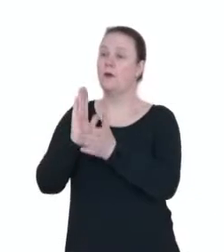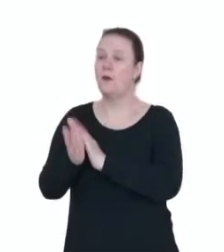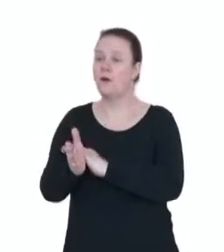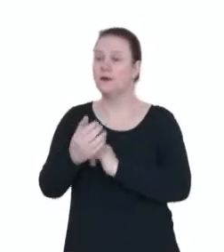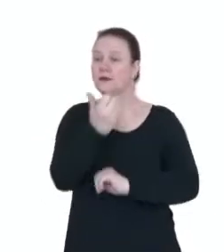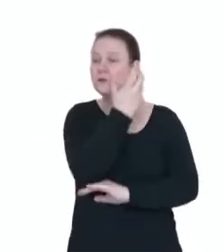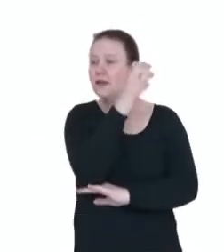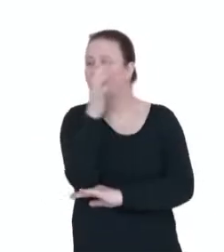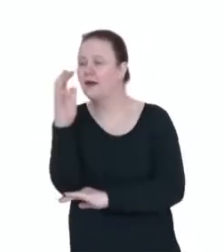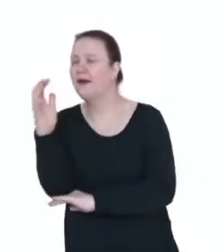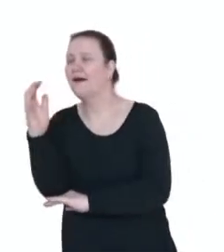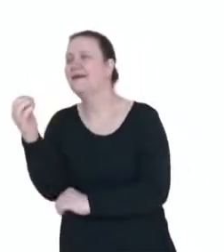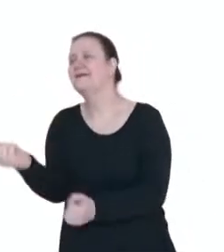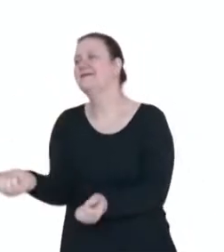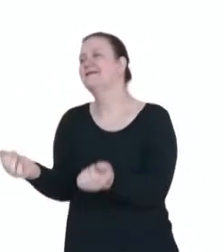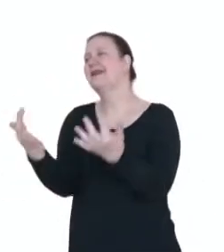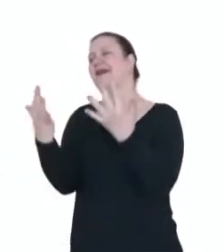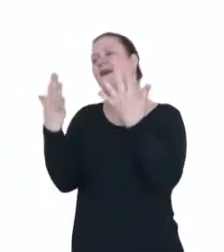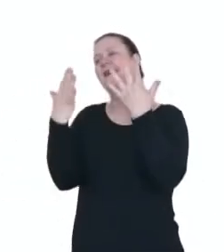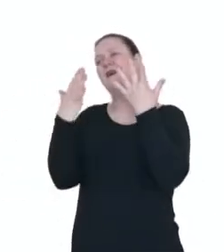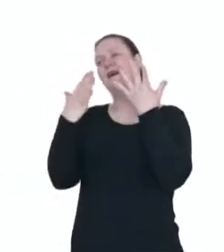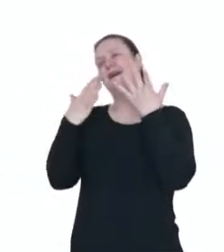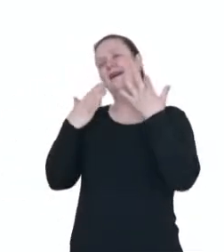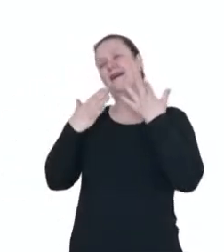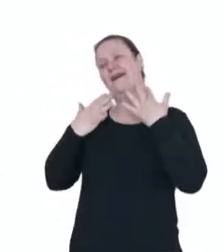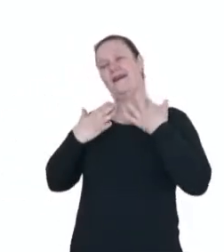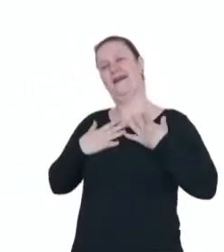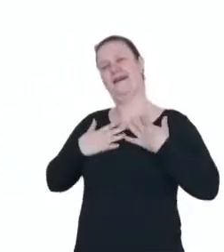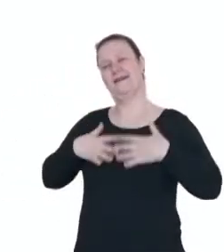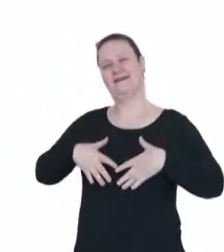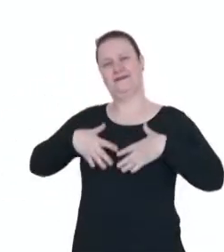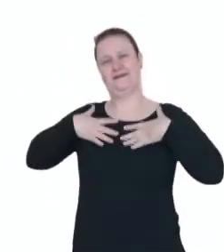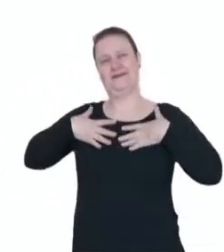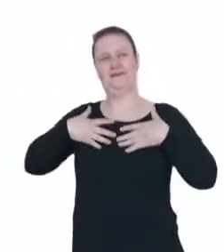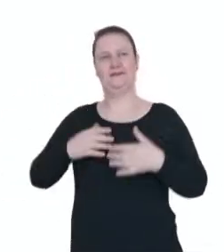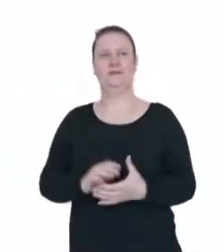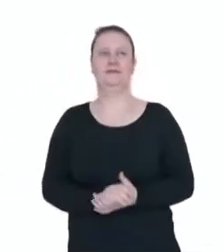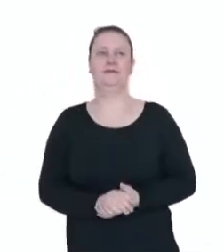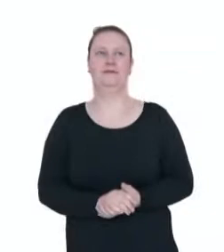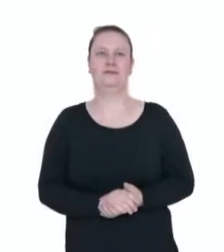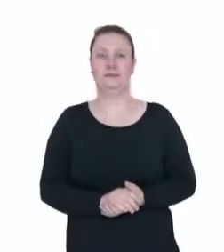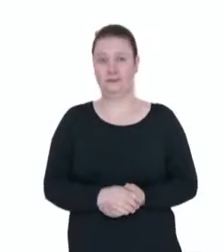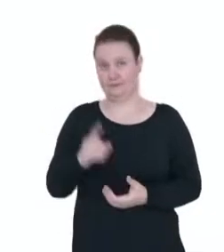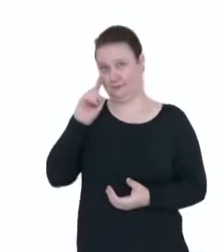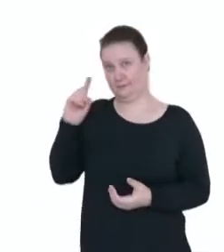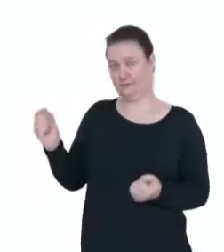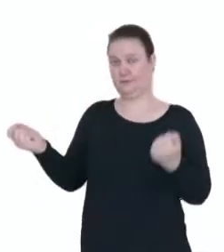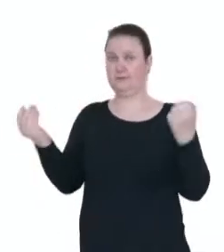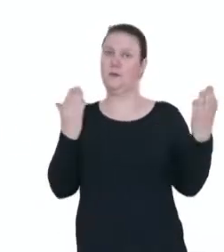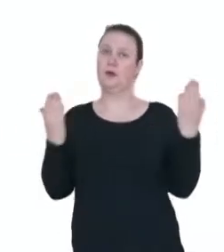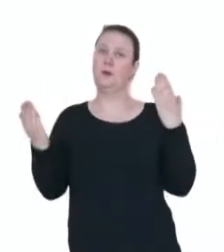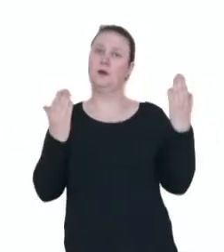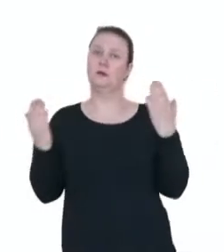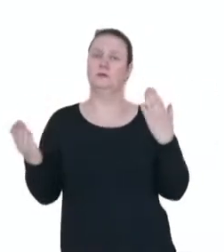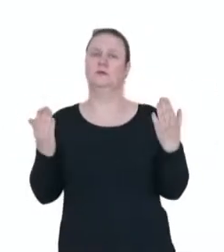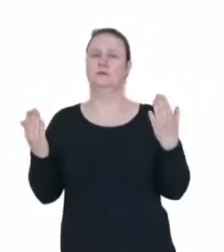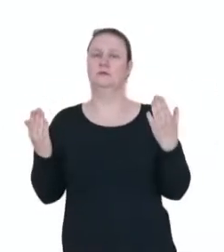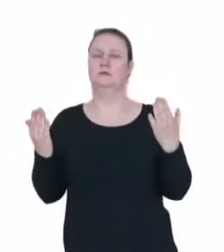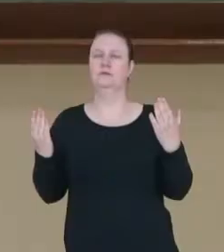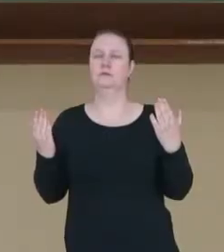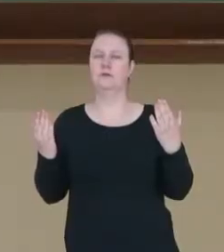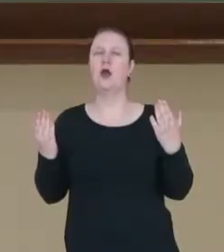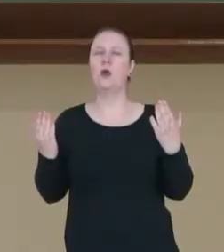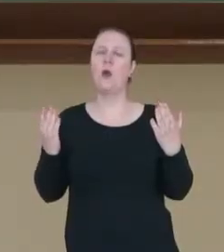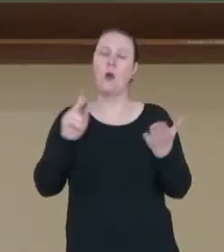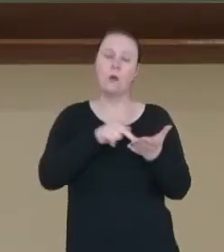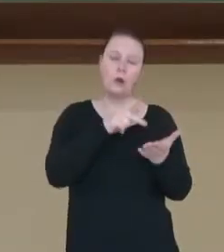onde sou abençoado a garças. Compare o fragmento do poema com a biografia lida.